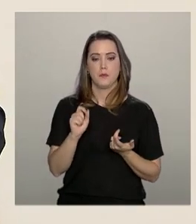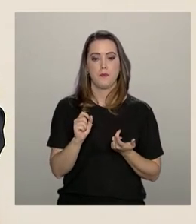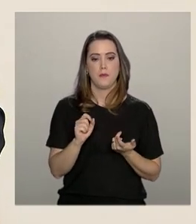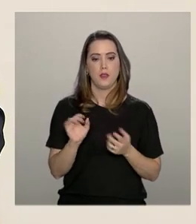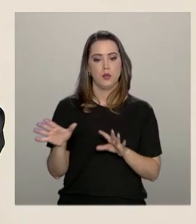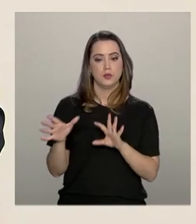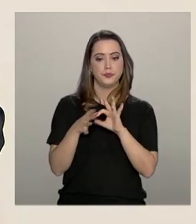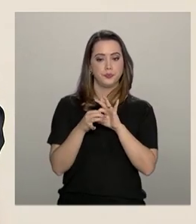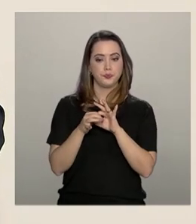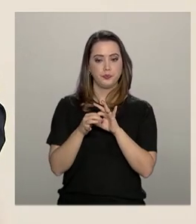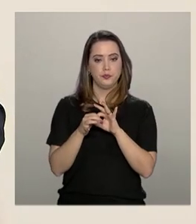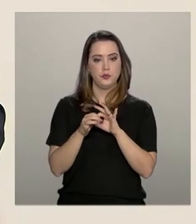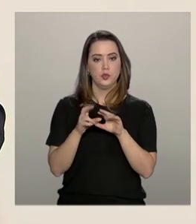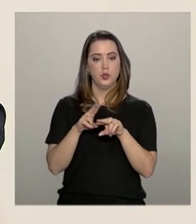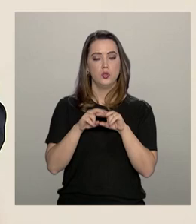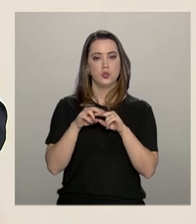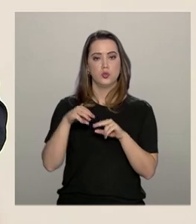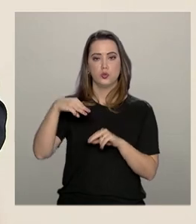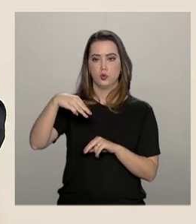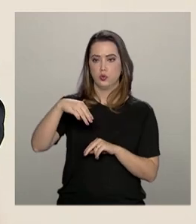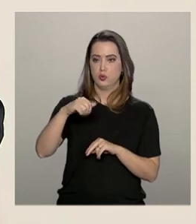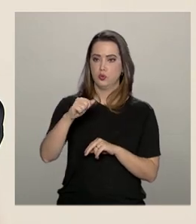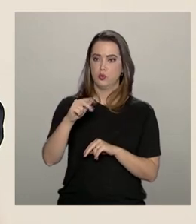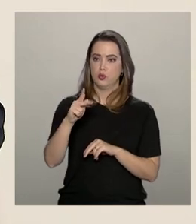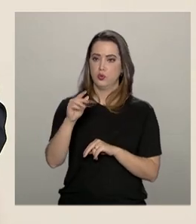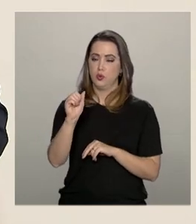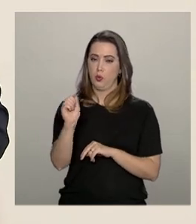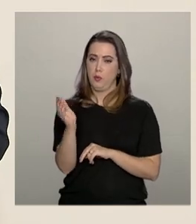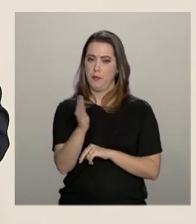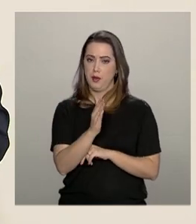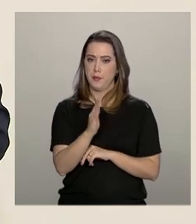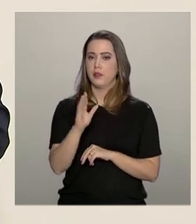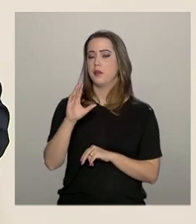em parceria com o MAPA, Segov.